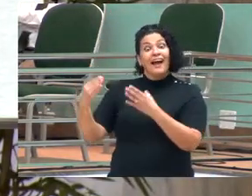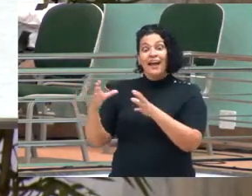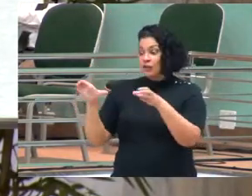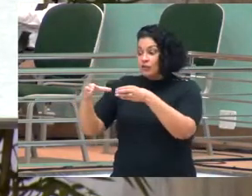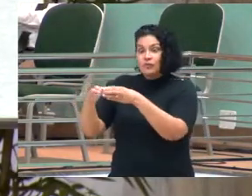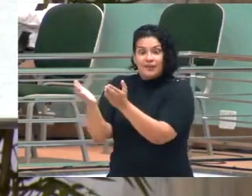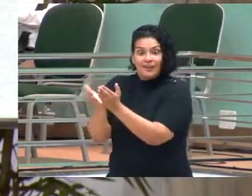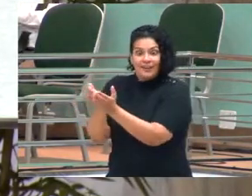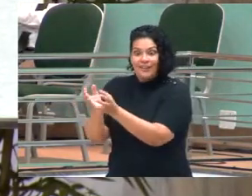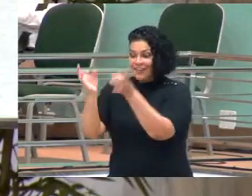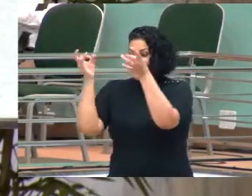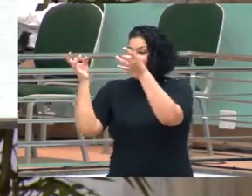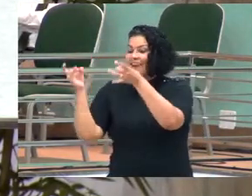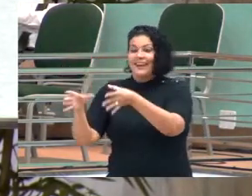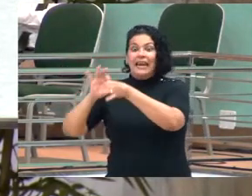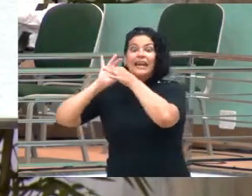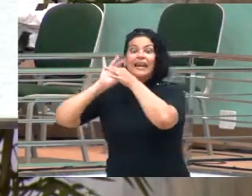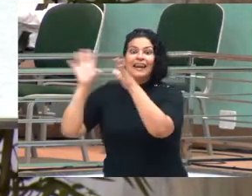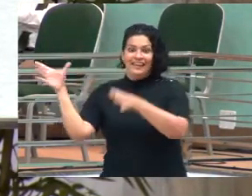ano